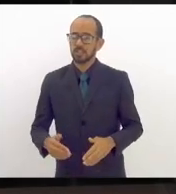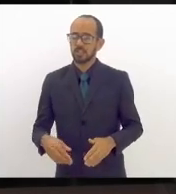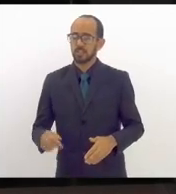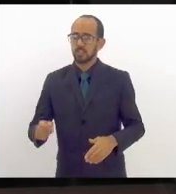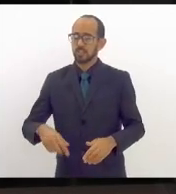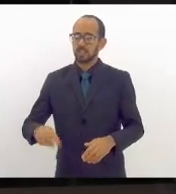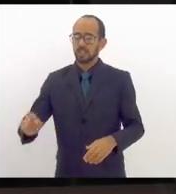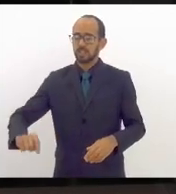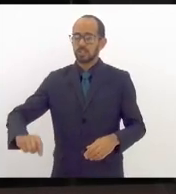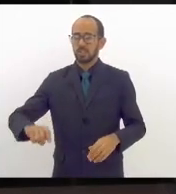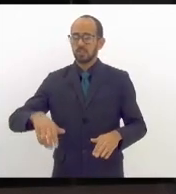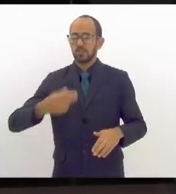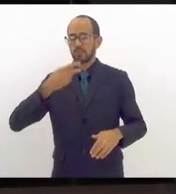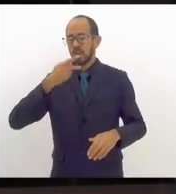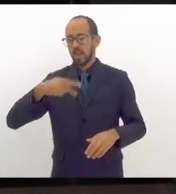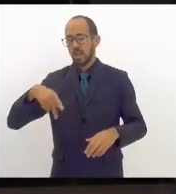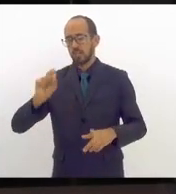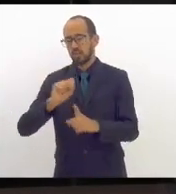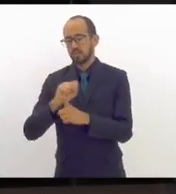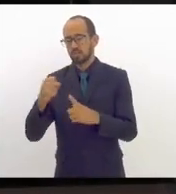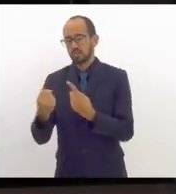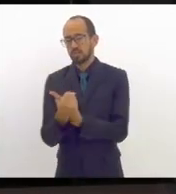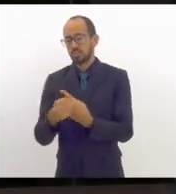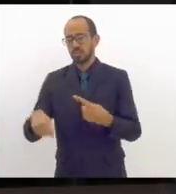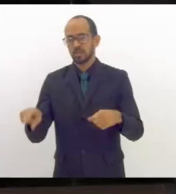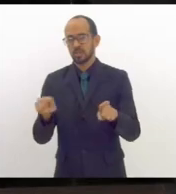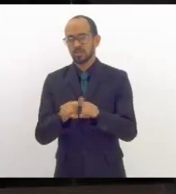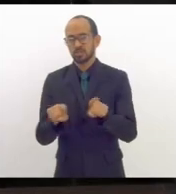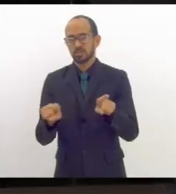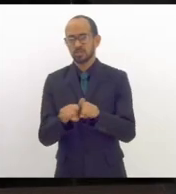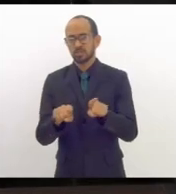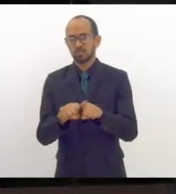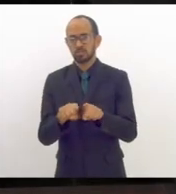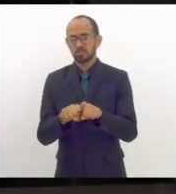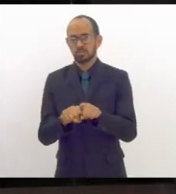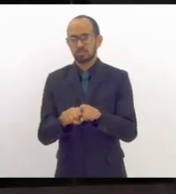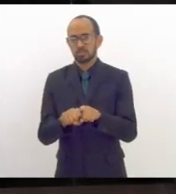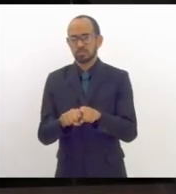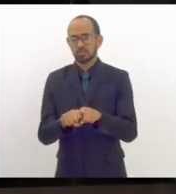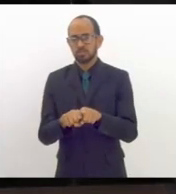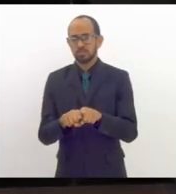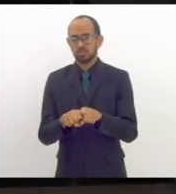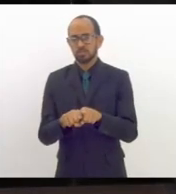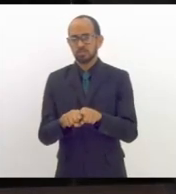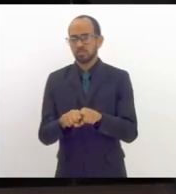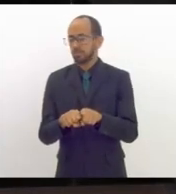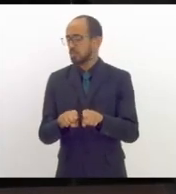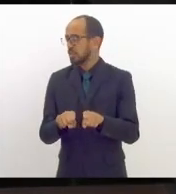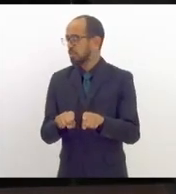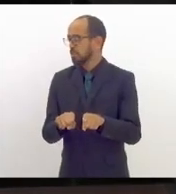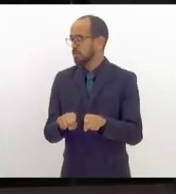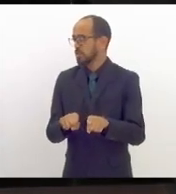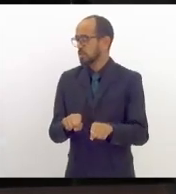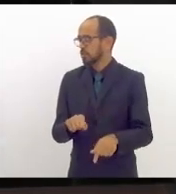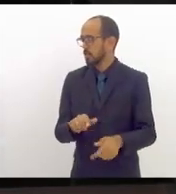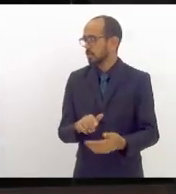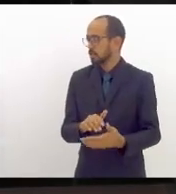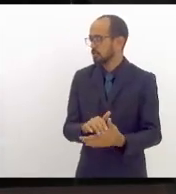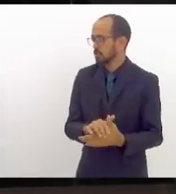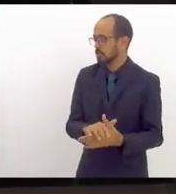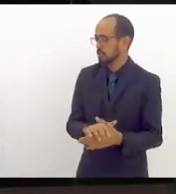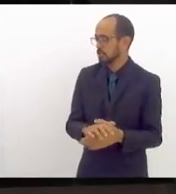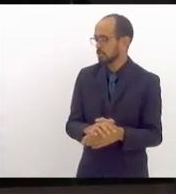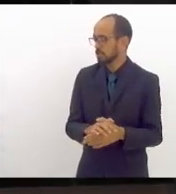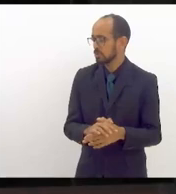a sociedade está fazendo de outras formas mas nós como legislativo representante